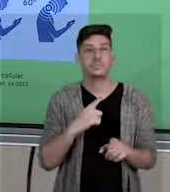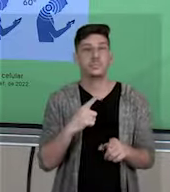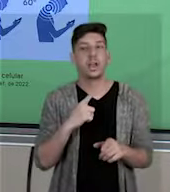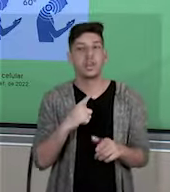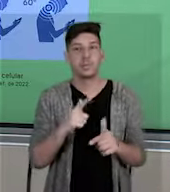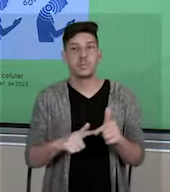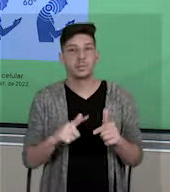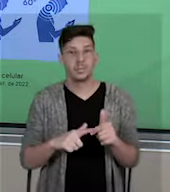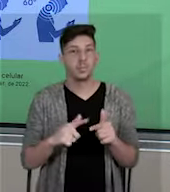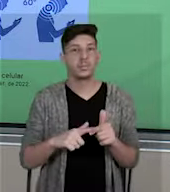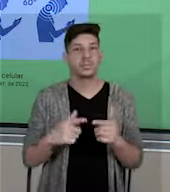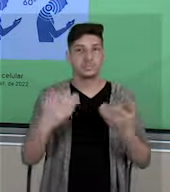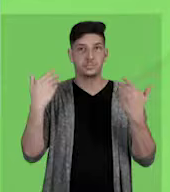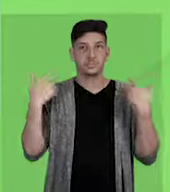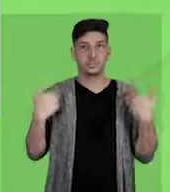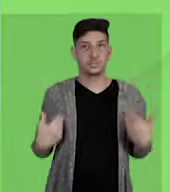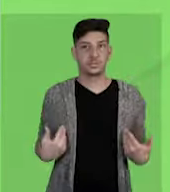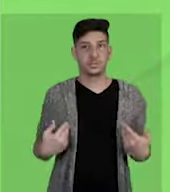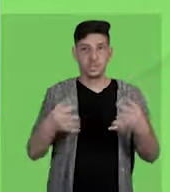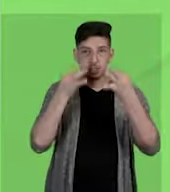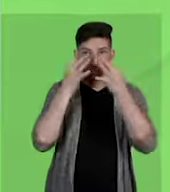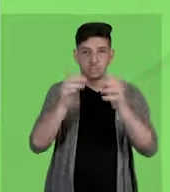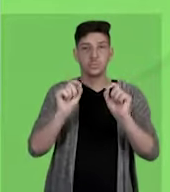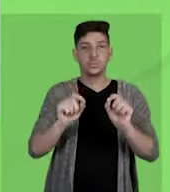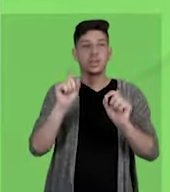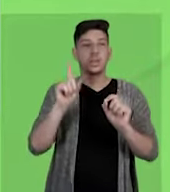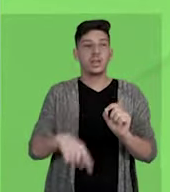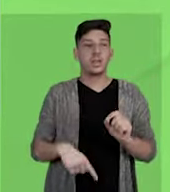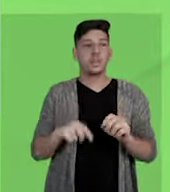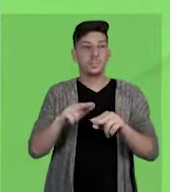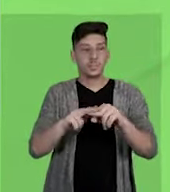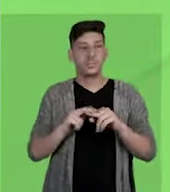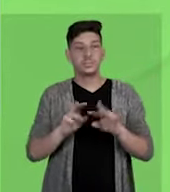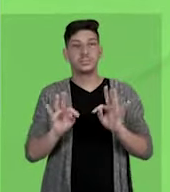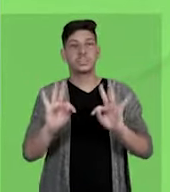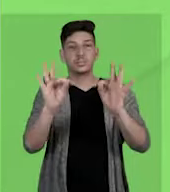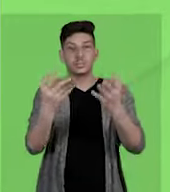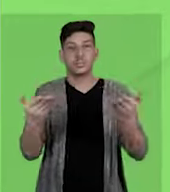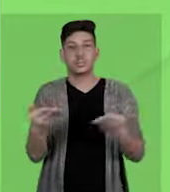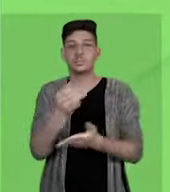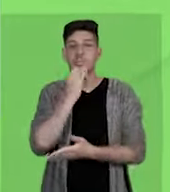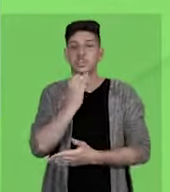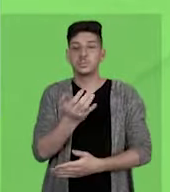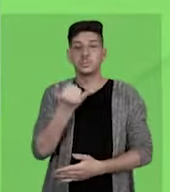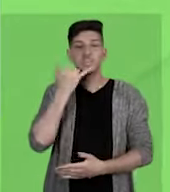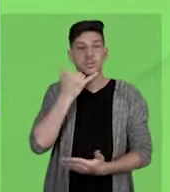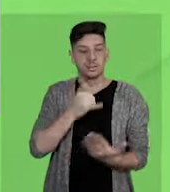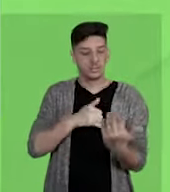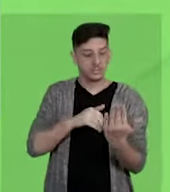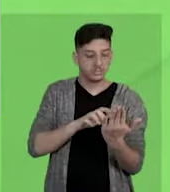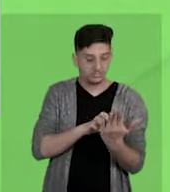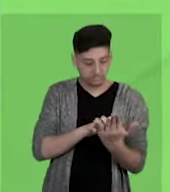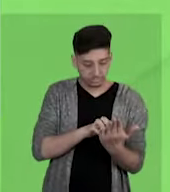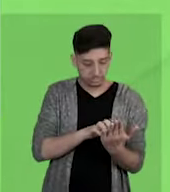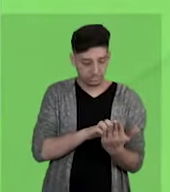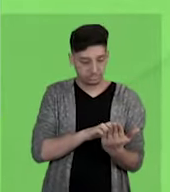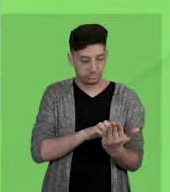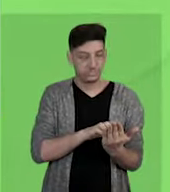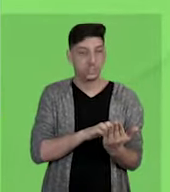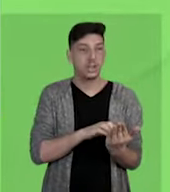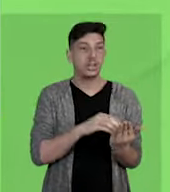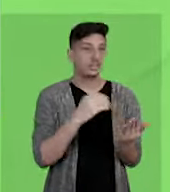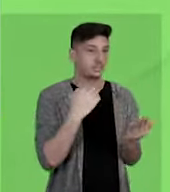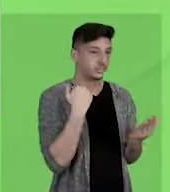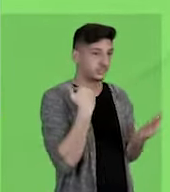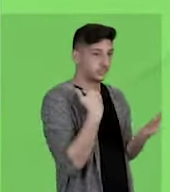muito importante é a parte das tecnologias atuais. Com os celulares a gente fica mexendo no celular e acaba que no final